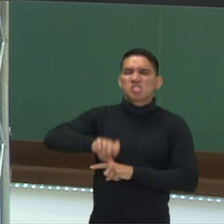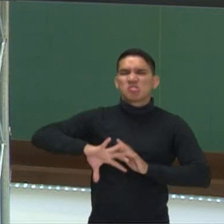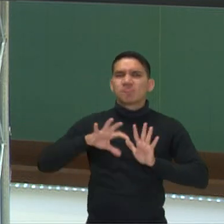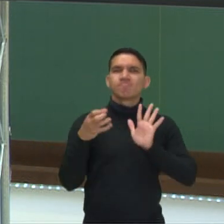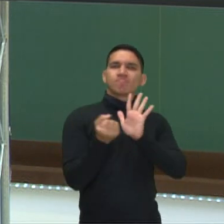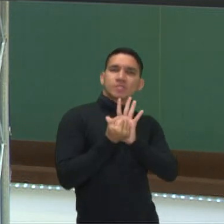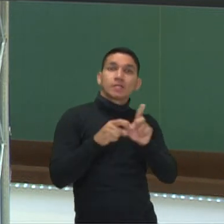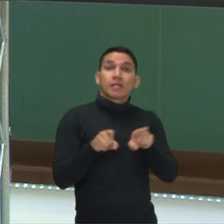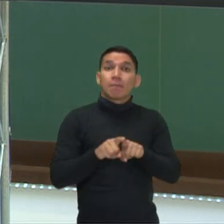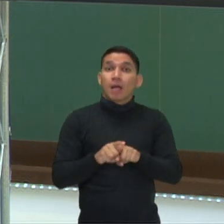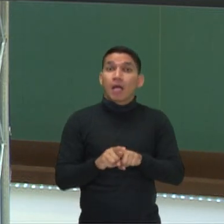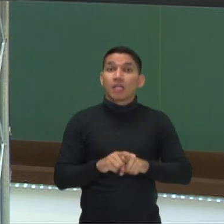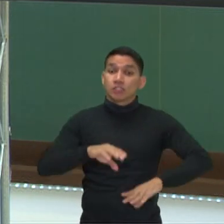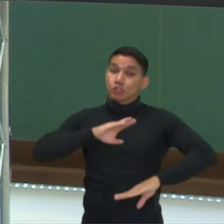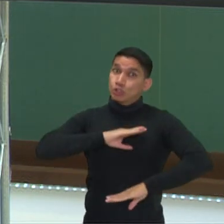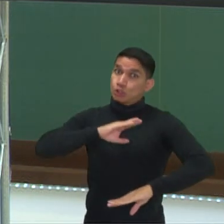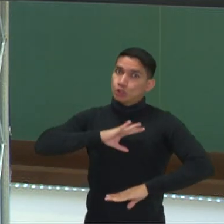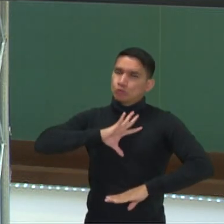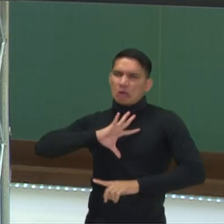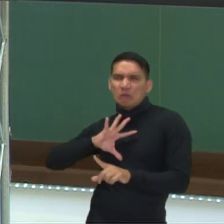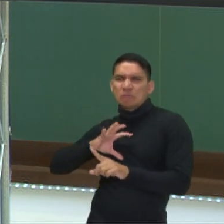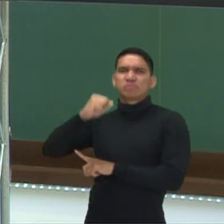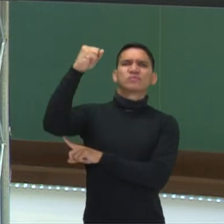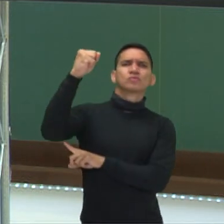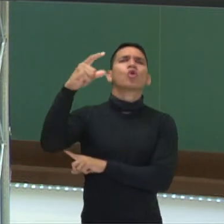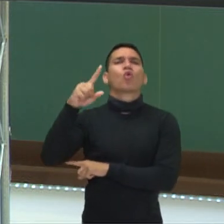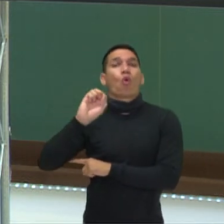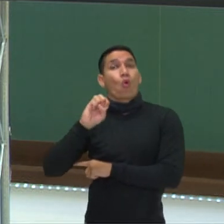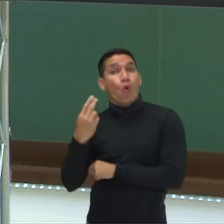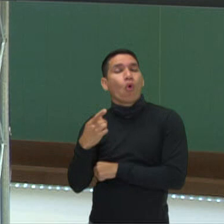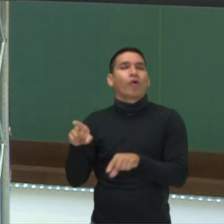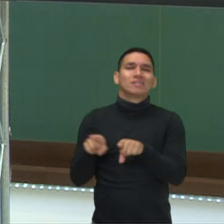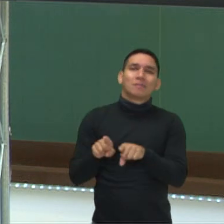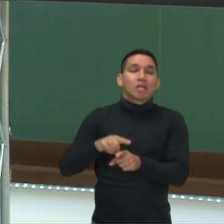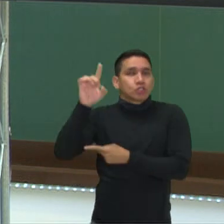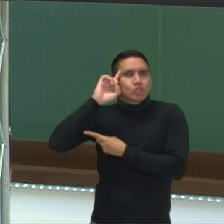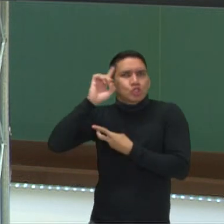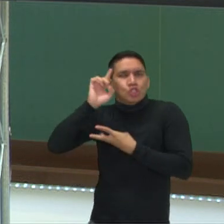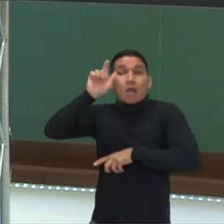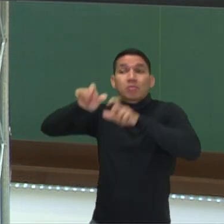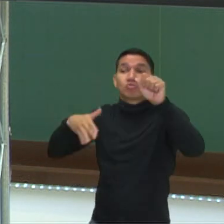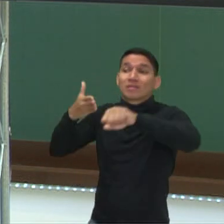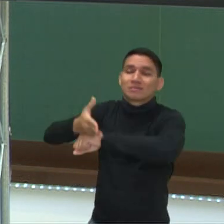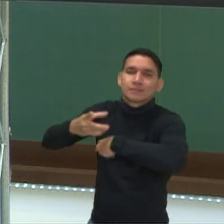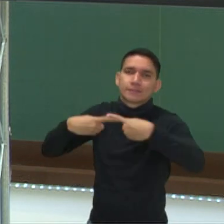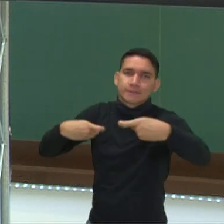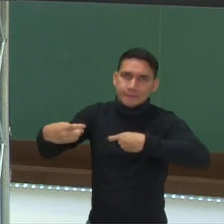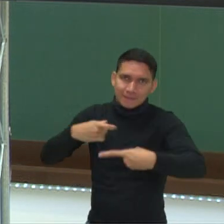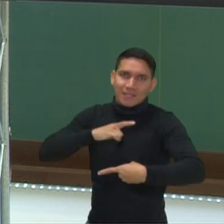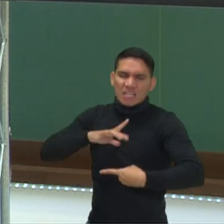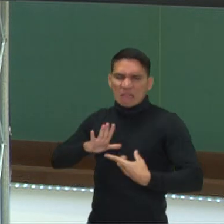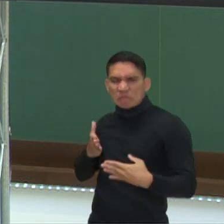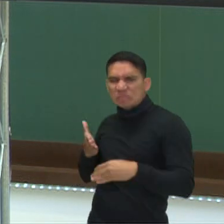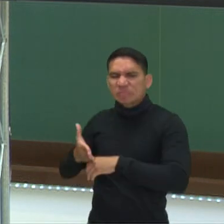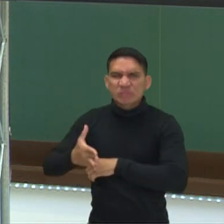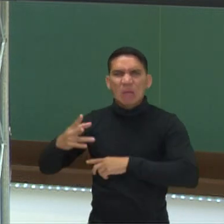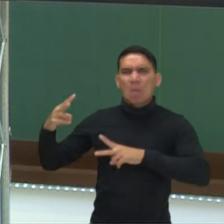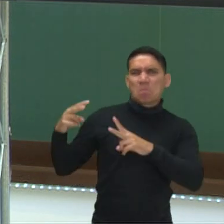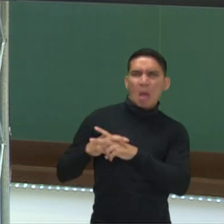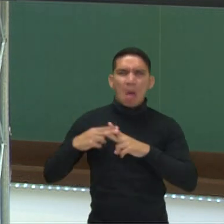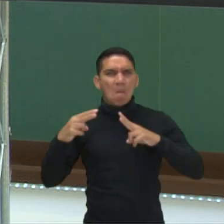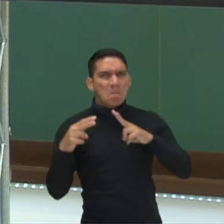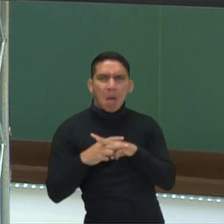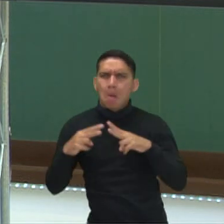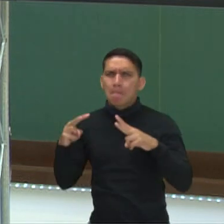marcantes, episódios heróicos ou o dia a dia de quem estava na guerra, na frente de batalha. Então você